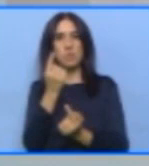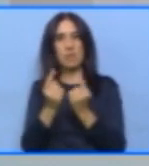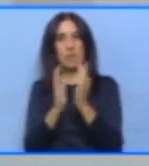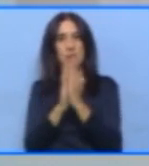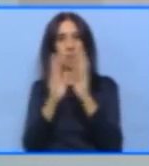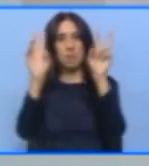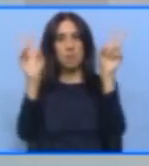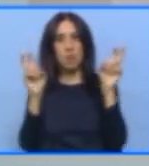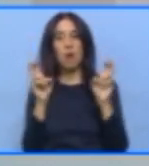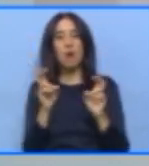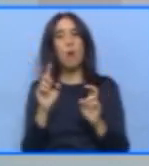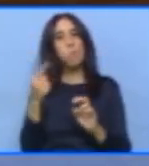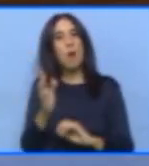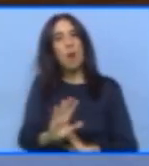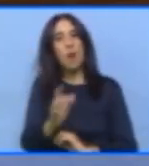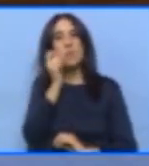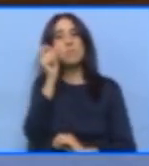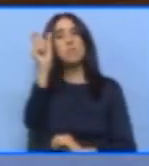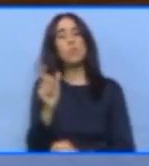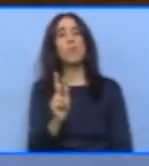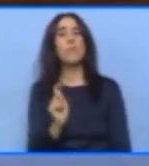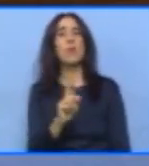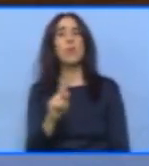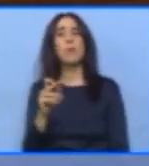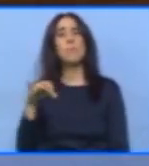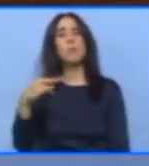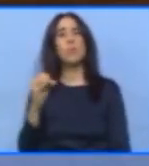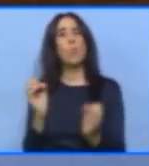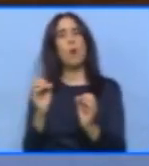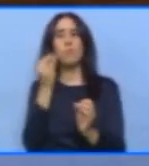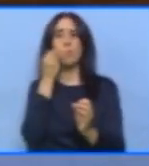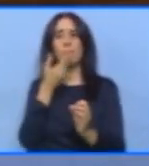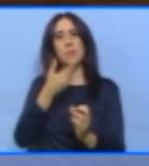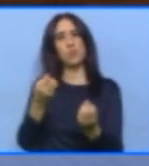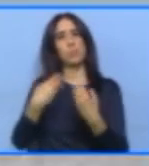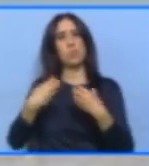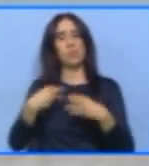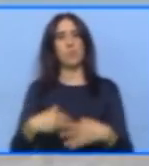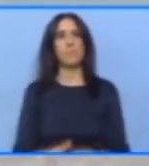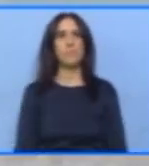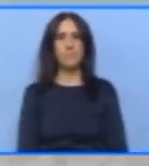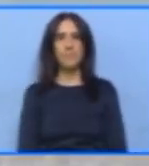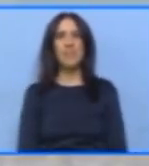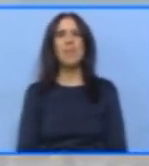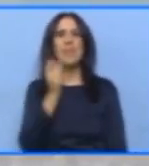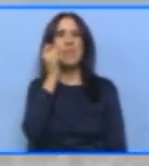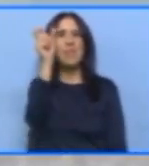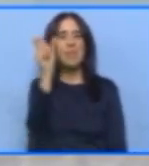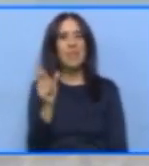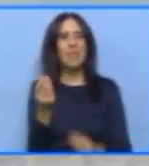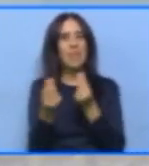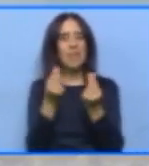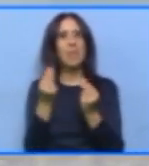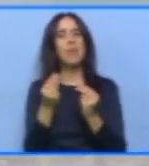sem Vieira Pinto. Vieira Pinto foi o nosso mestre espontâneo. Ele intuiu desde logo o espírito do